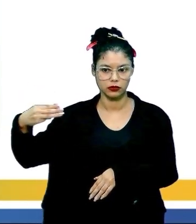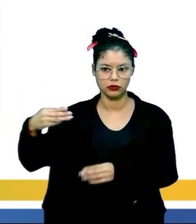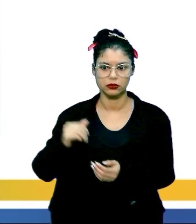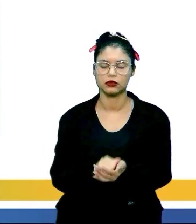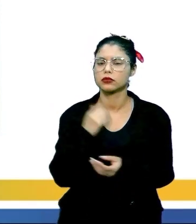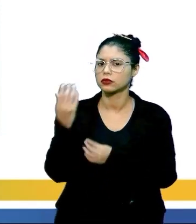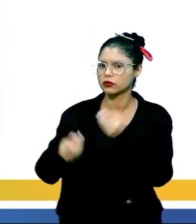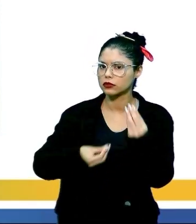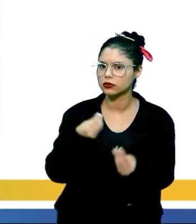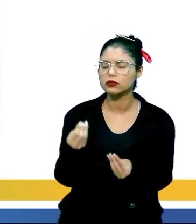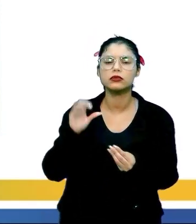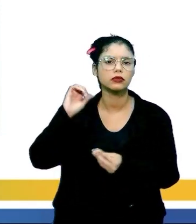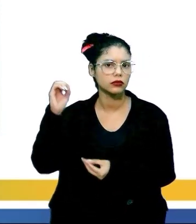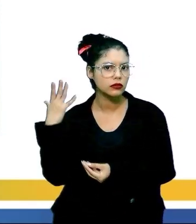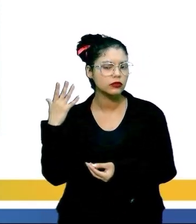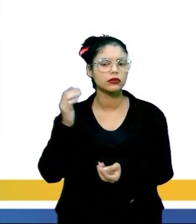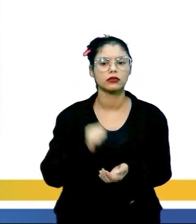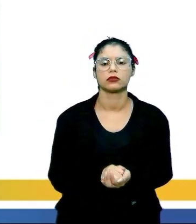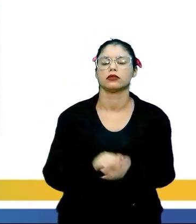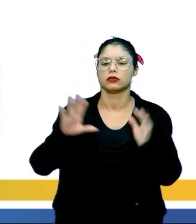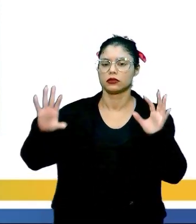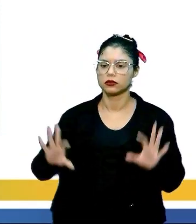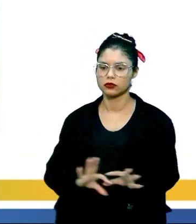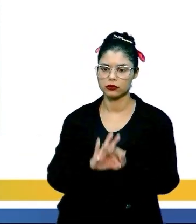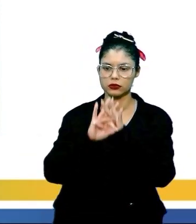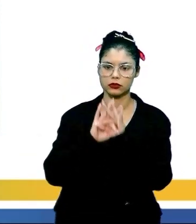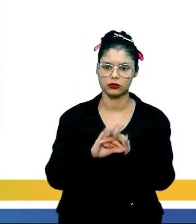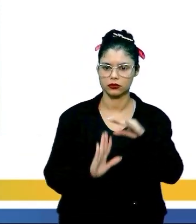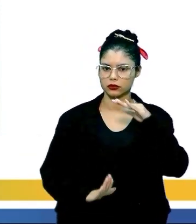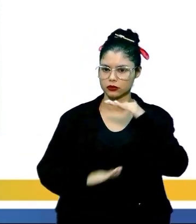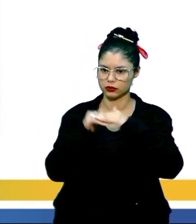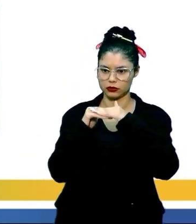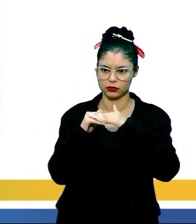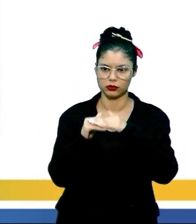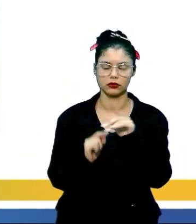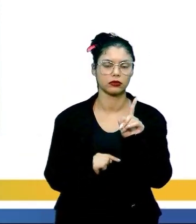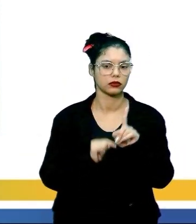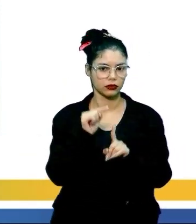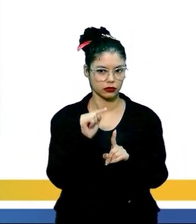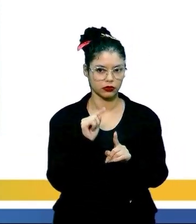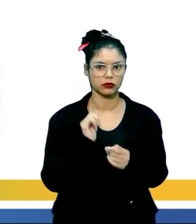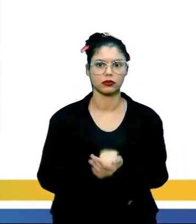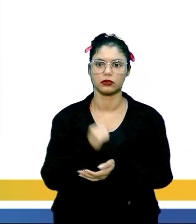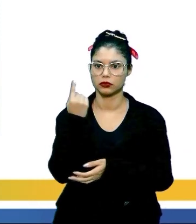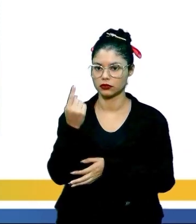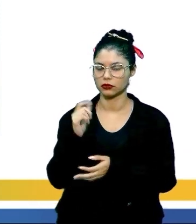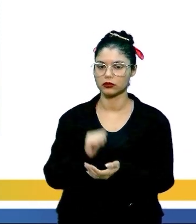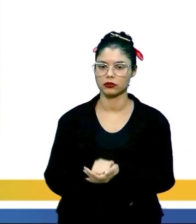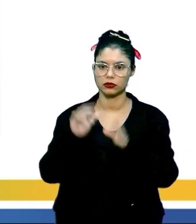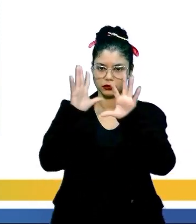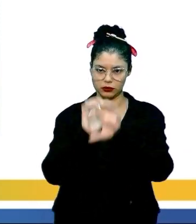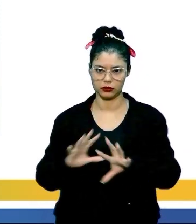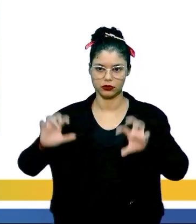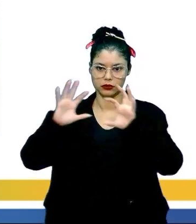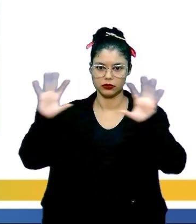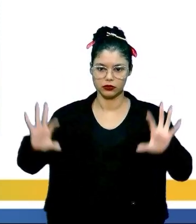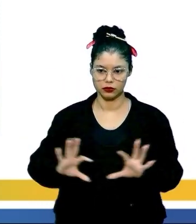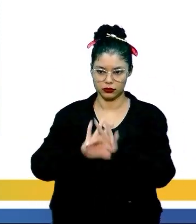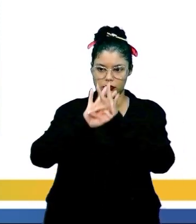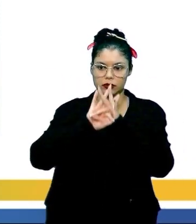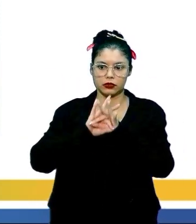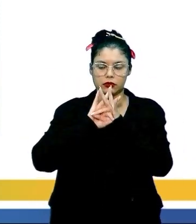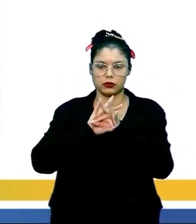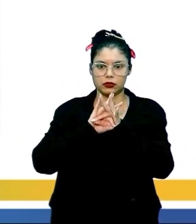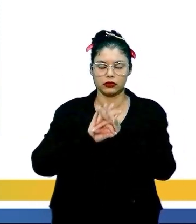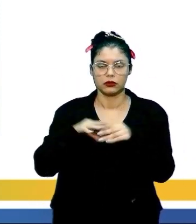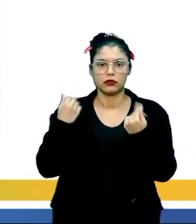Como que funciona, então, as relações de pressão e temperatura de um gás? Bom, essas relações de pressão e